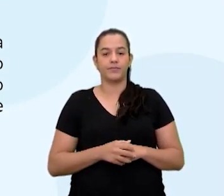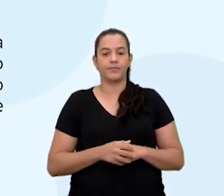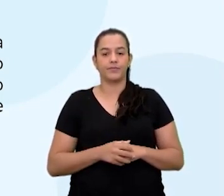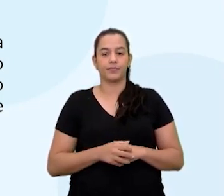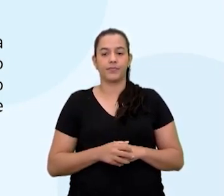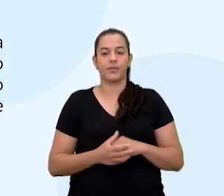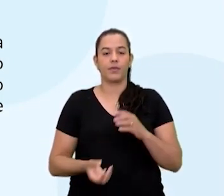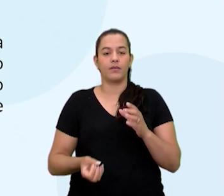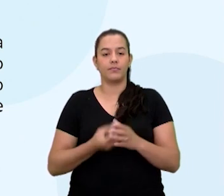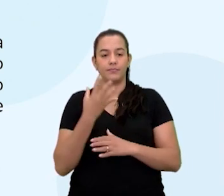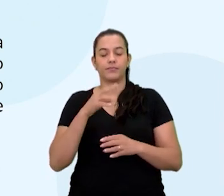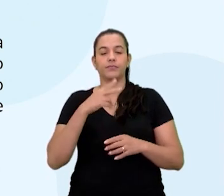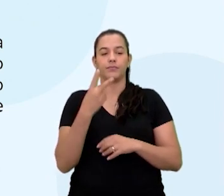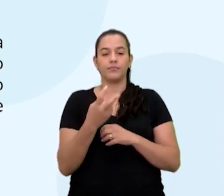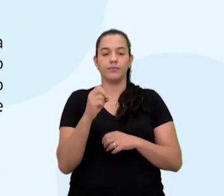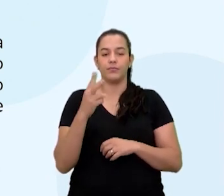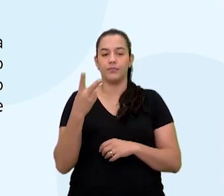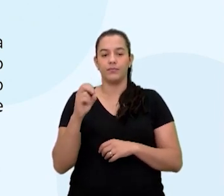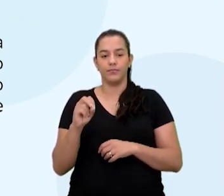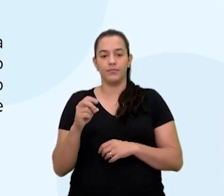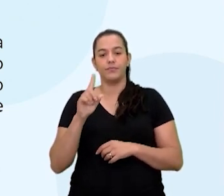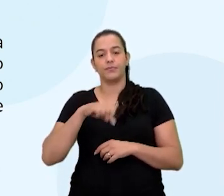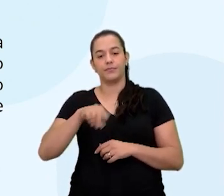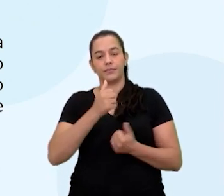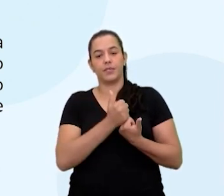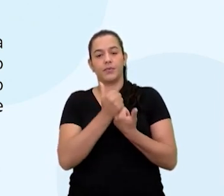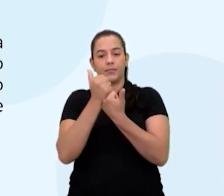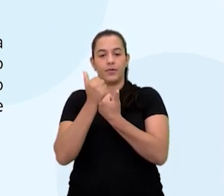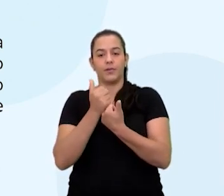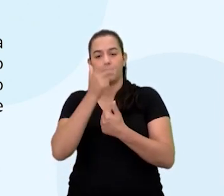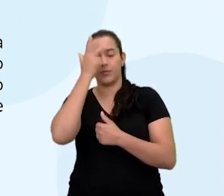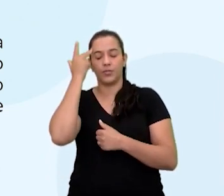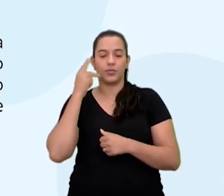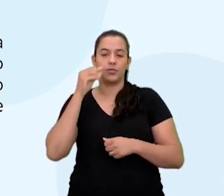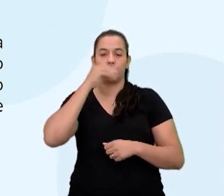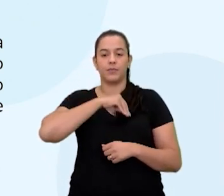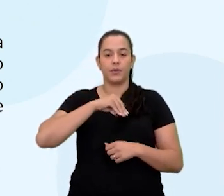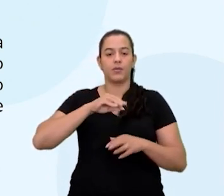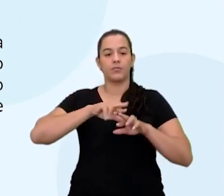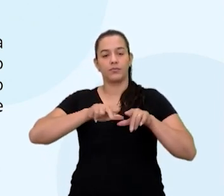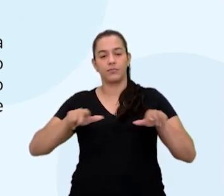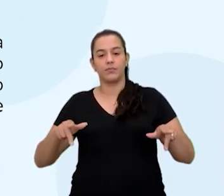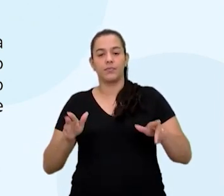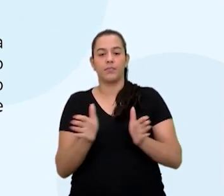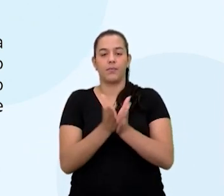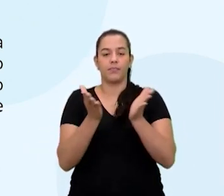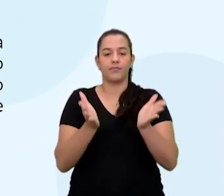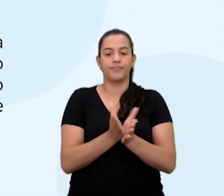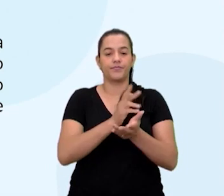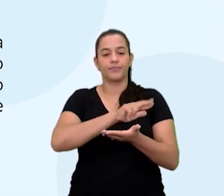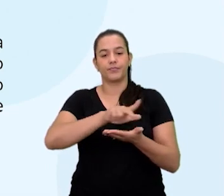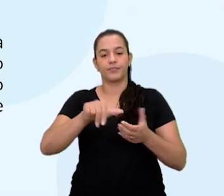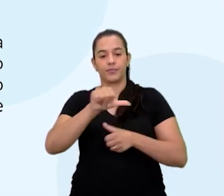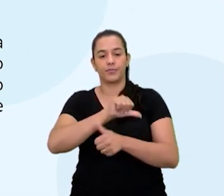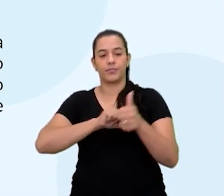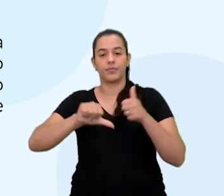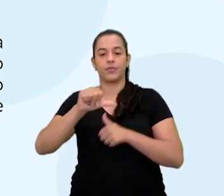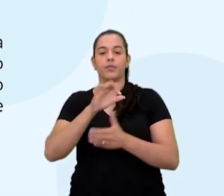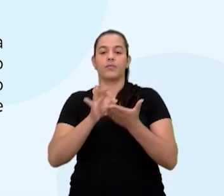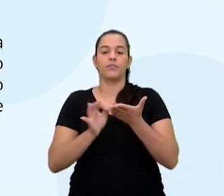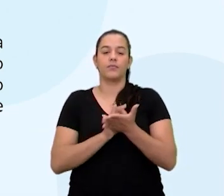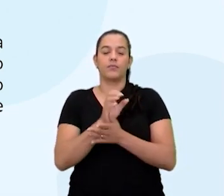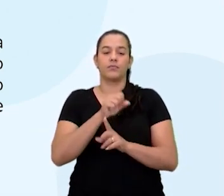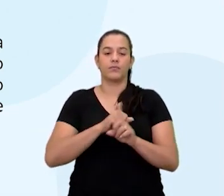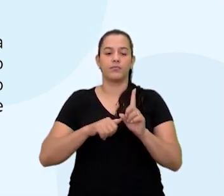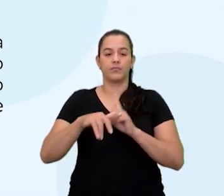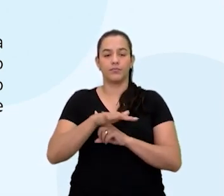lançado em março de 2020, com o objetivo de apoiar pessoas em vulnerabilidade social. Os recursos convertidos em moedas sociais são mobilizados por